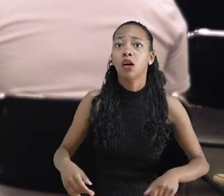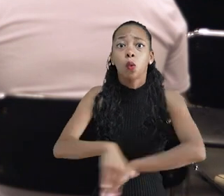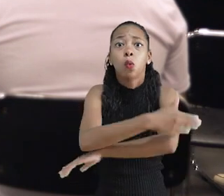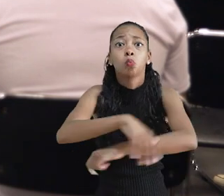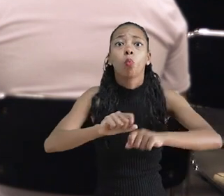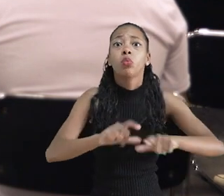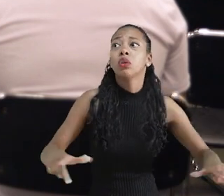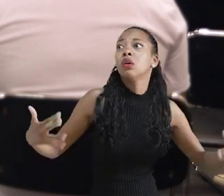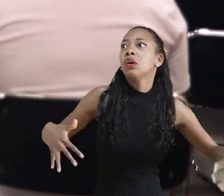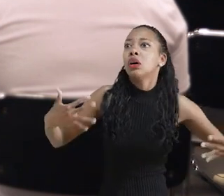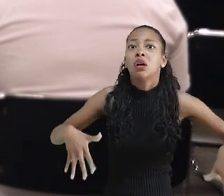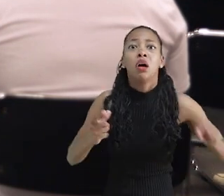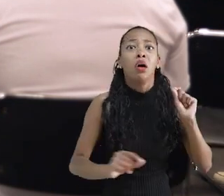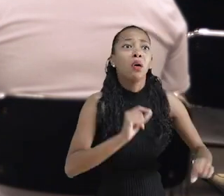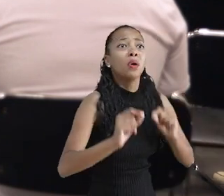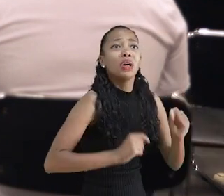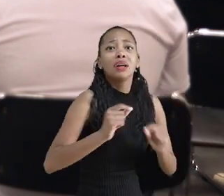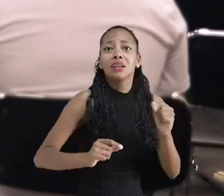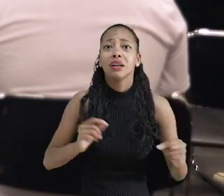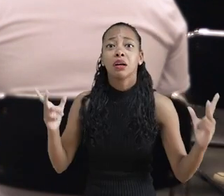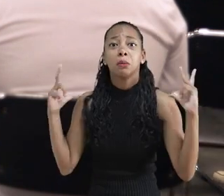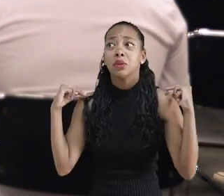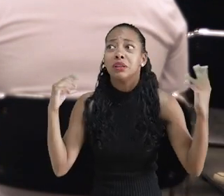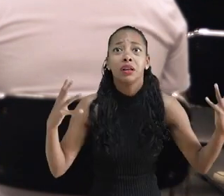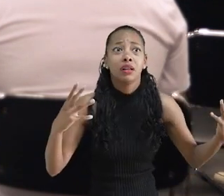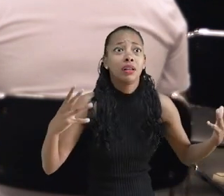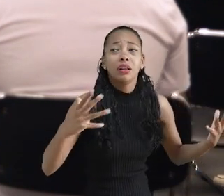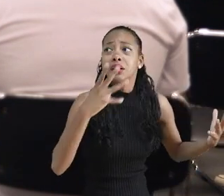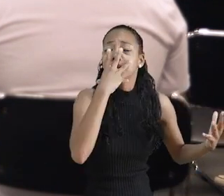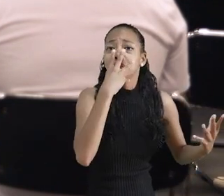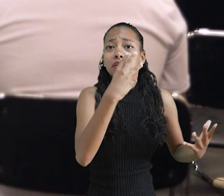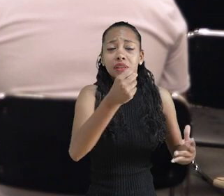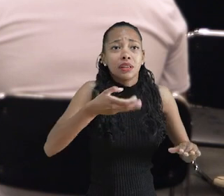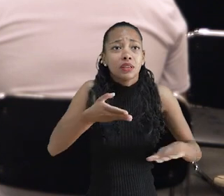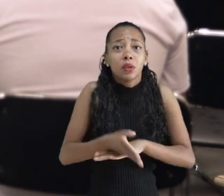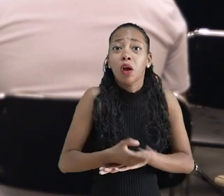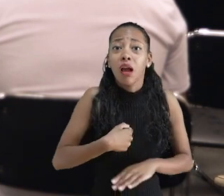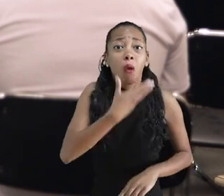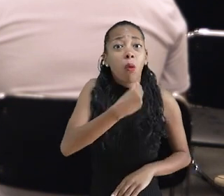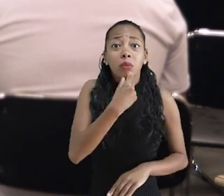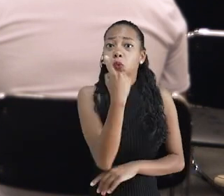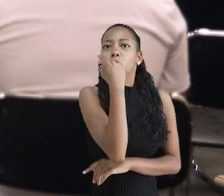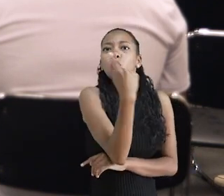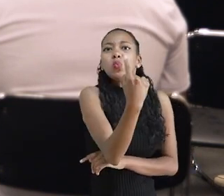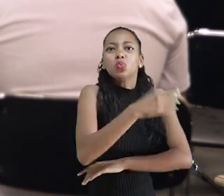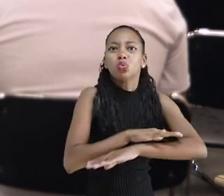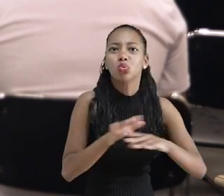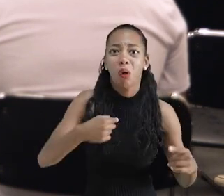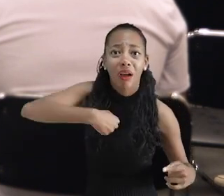já meio desertas e tudo mais na frente não queriam entrar o motorista só entrou porque a van tava era só eu de homem na van né então